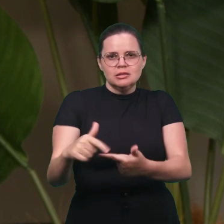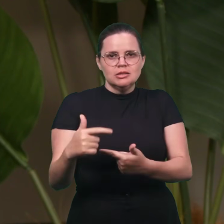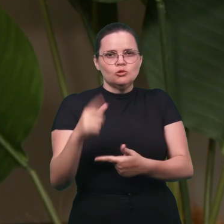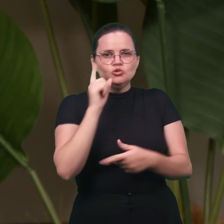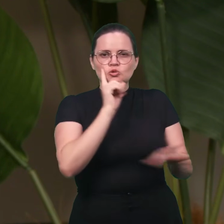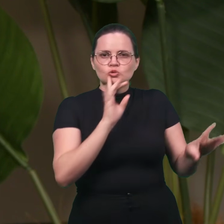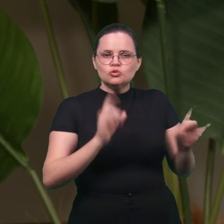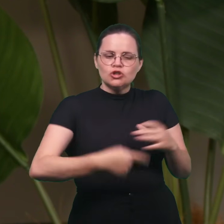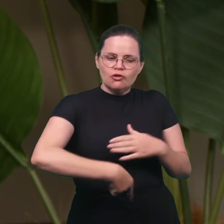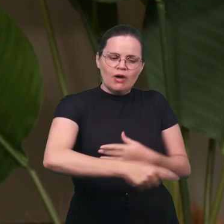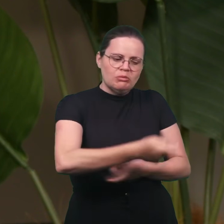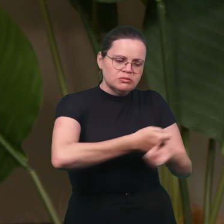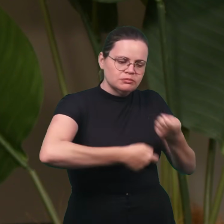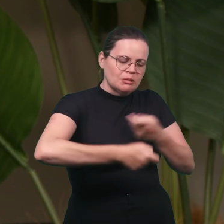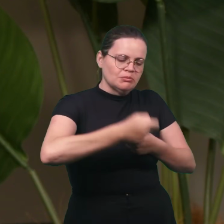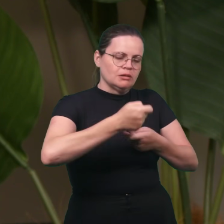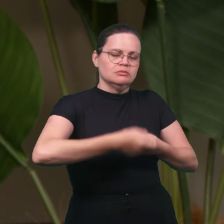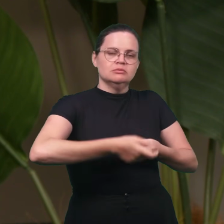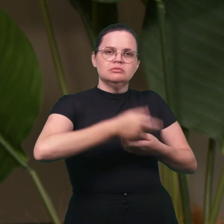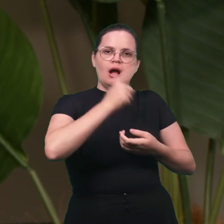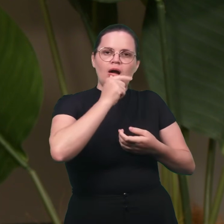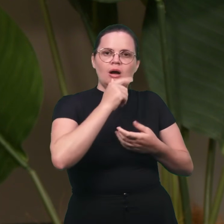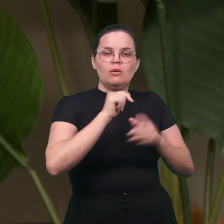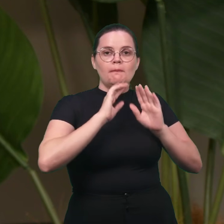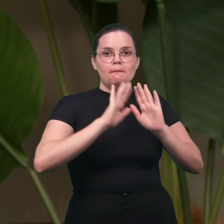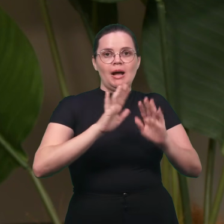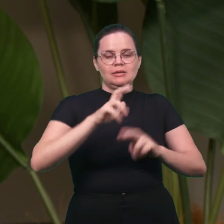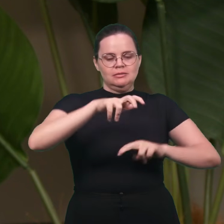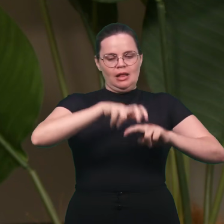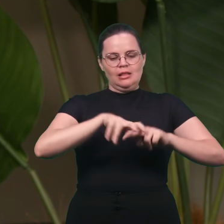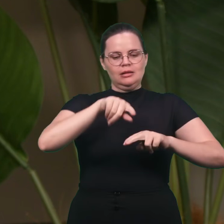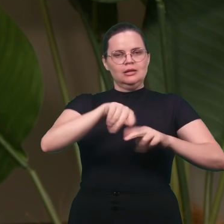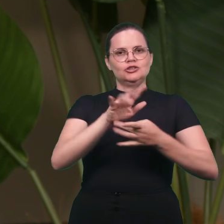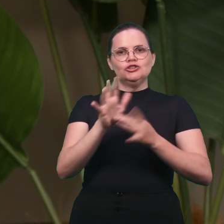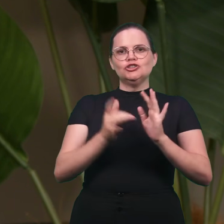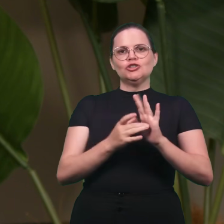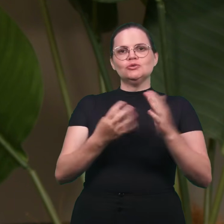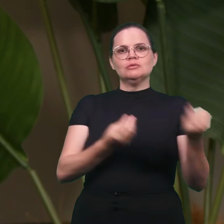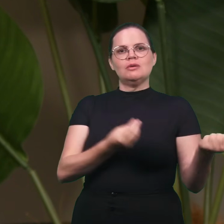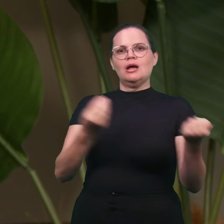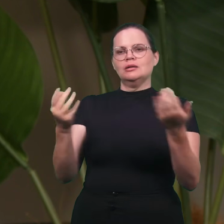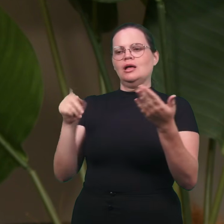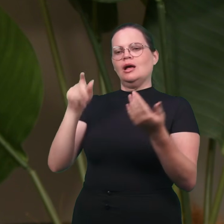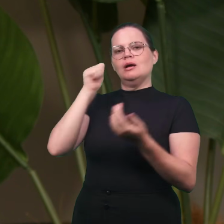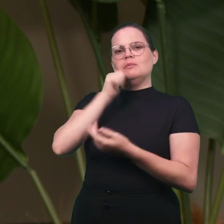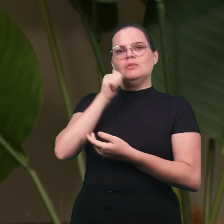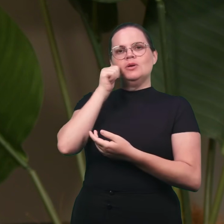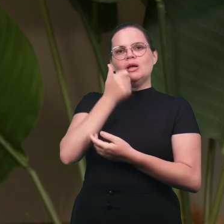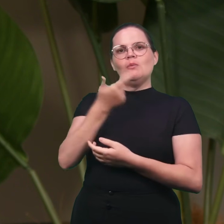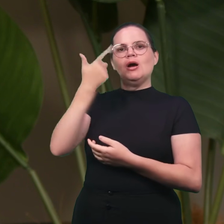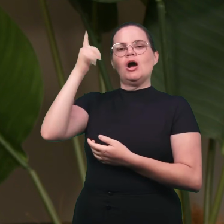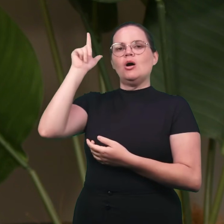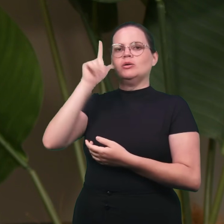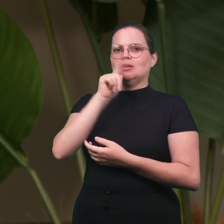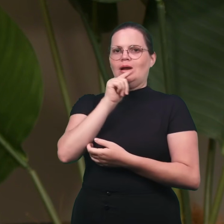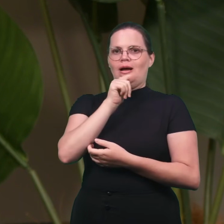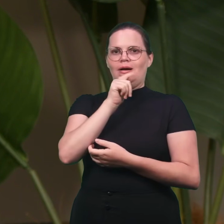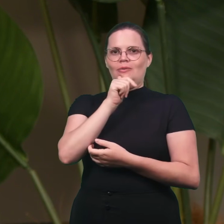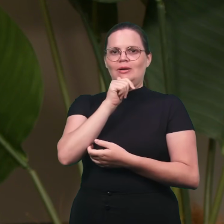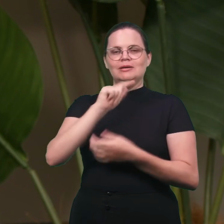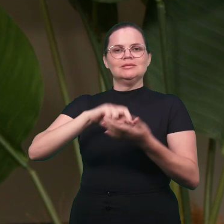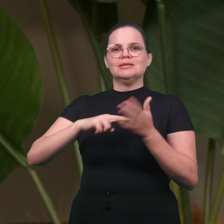dia. Mas o Senhor chegou ali para oferecer uma outra água, vindo de uma